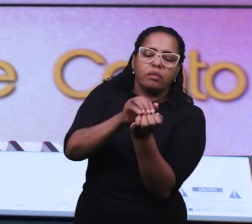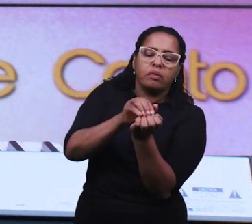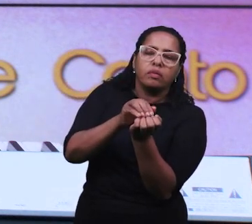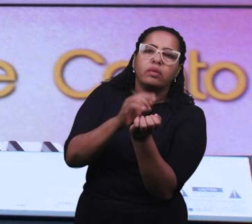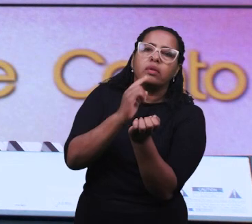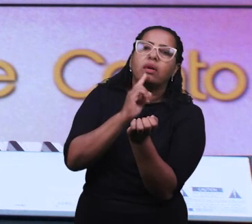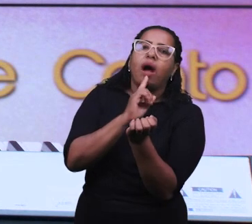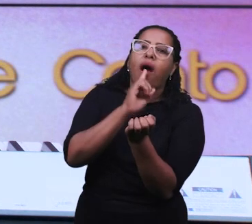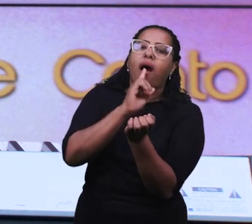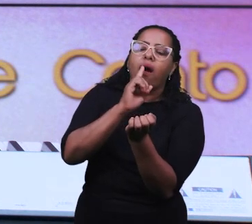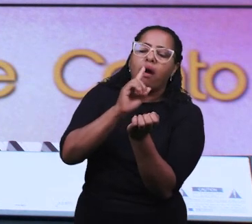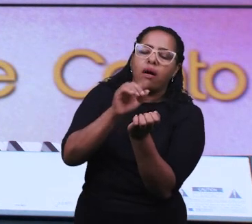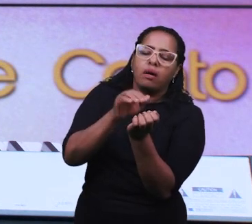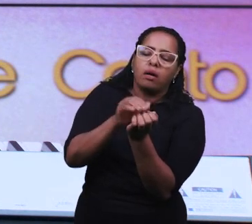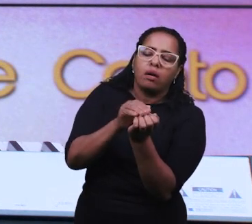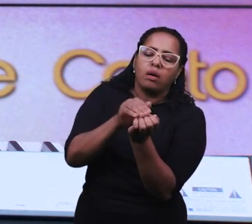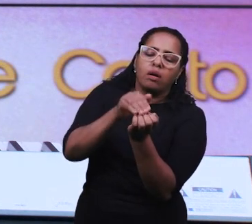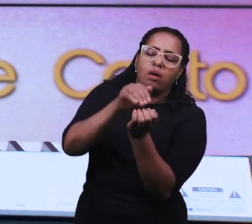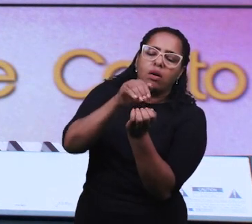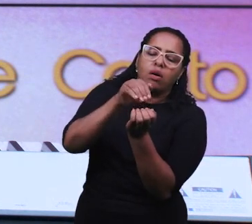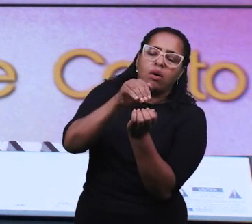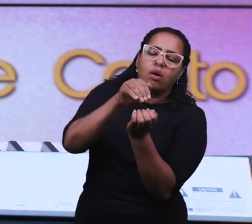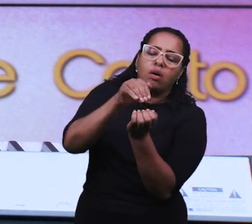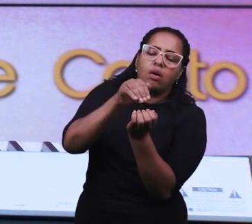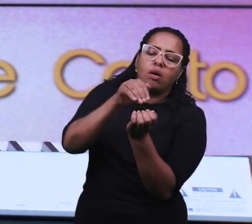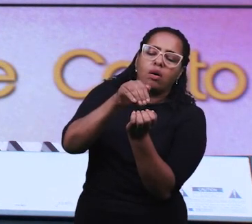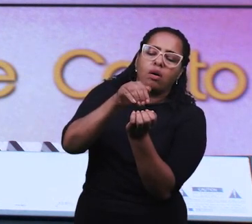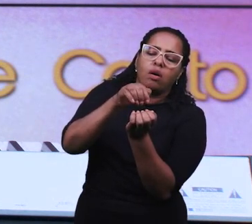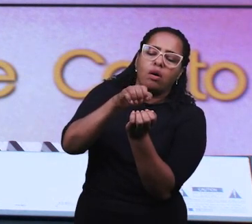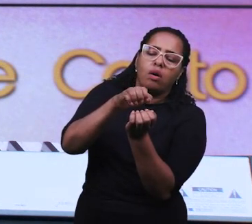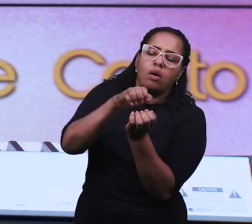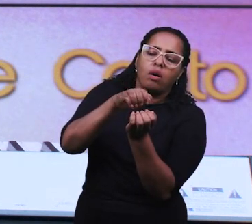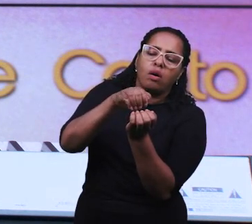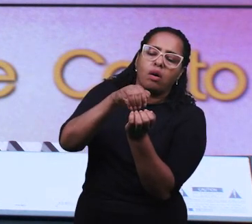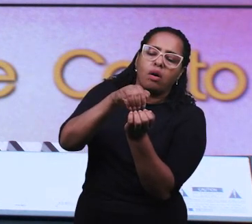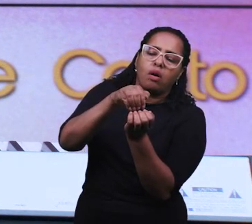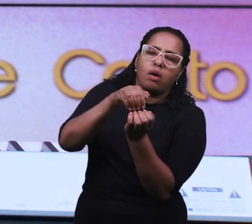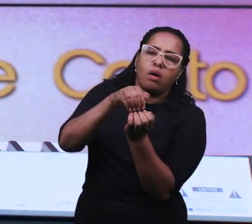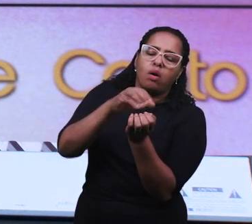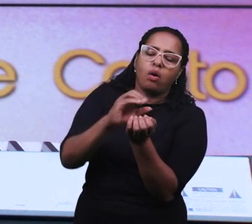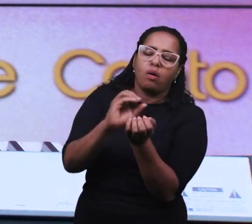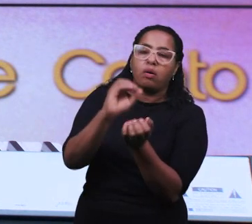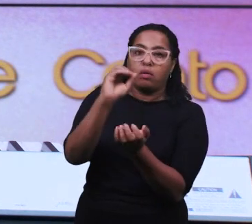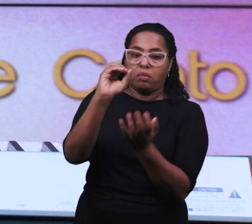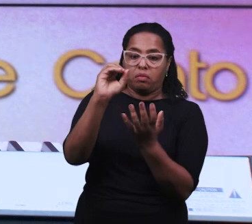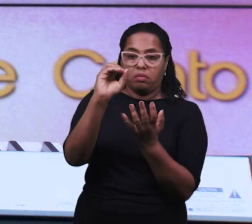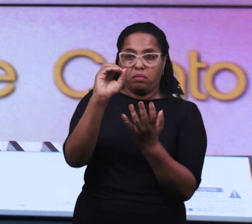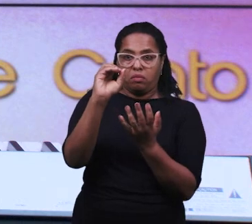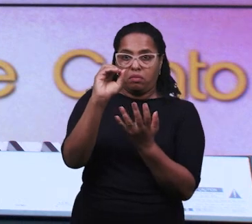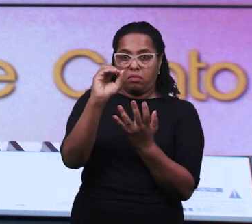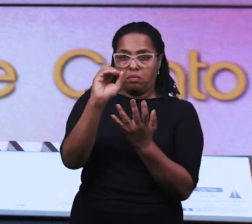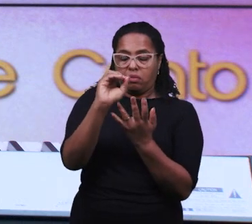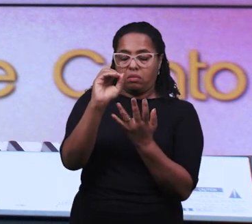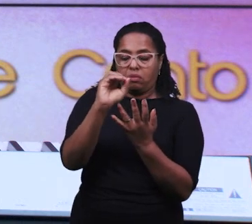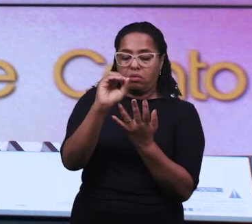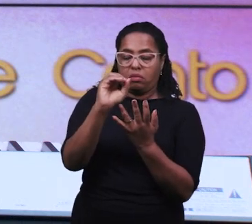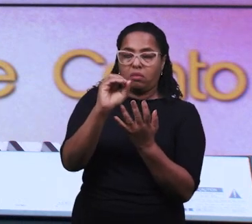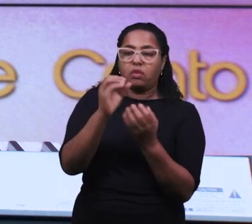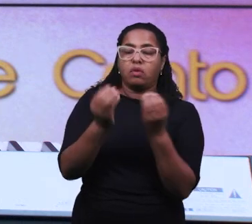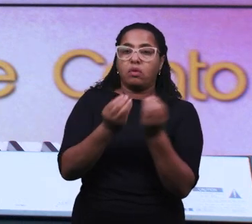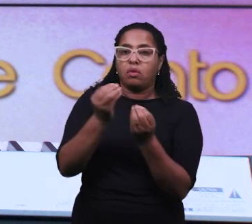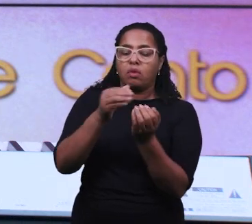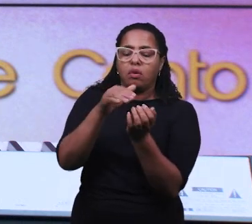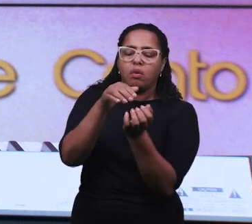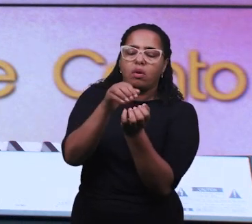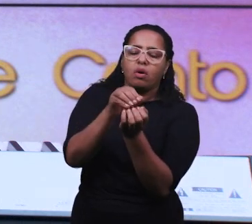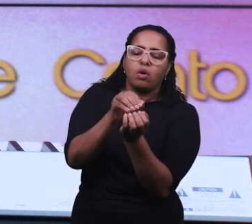tenho céu da boca também mais elevado. Ó, eu já tenho uma